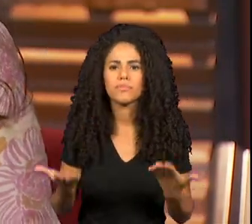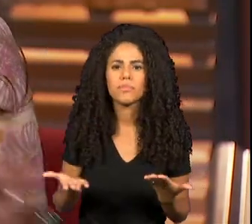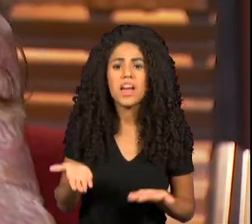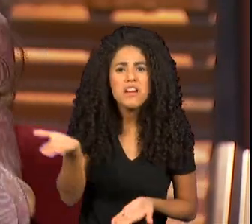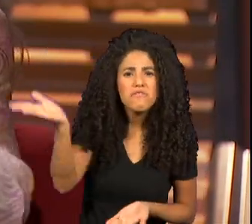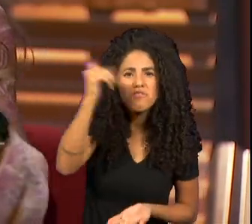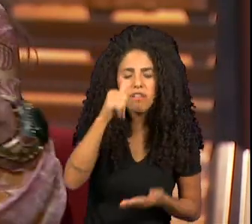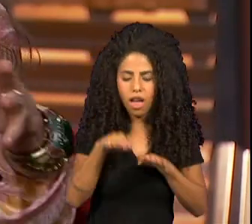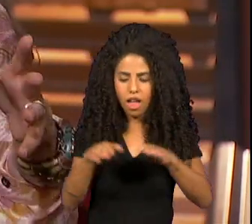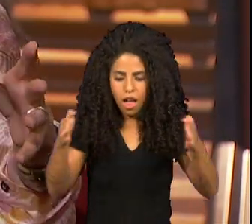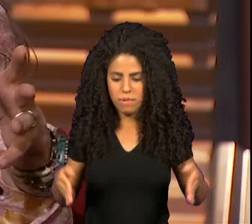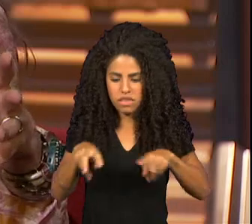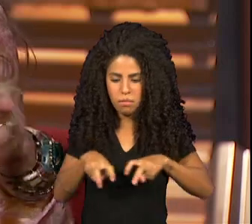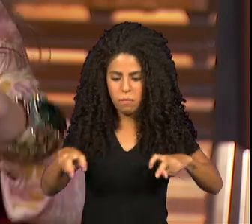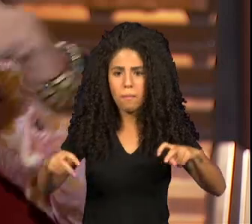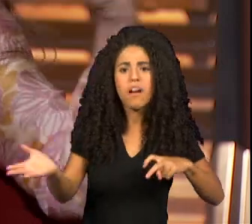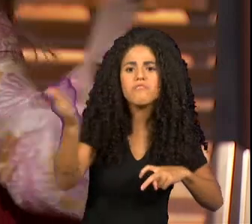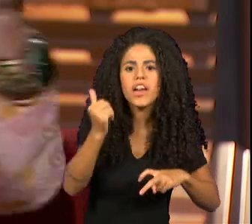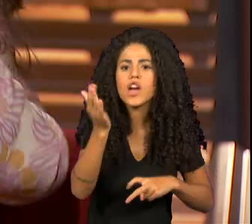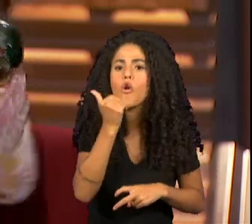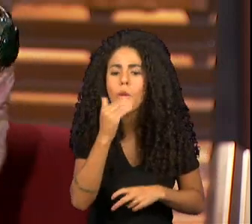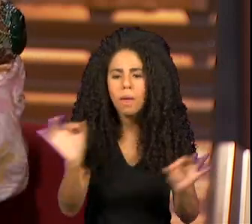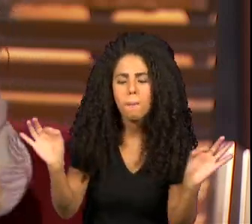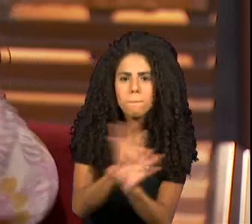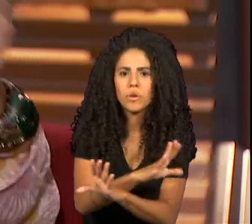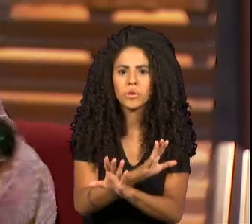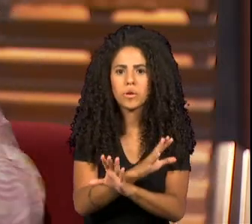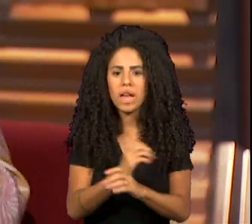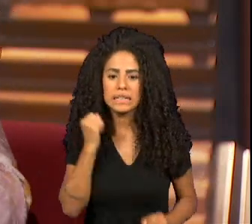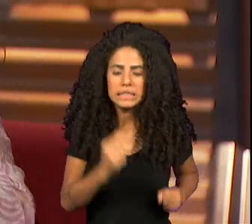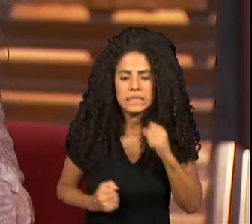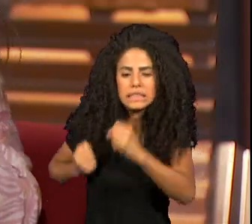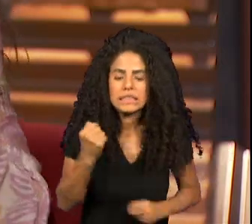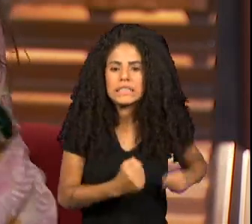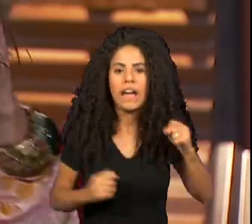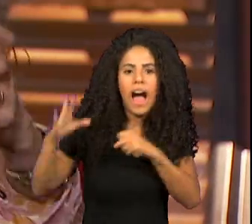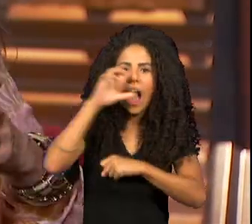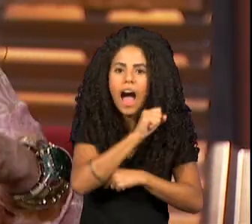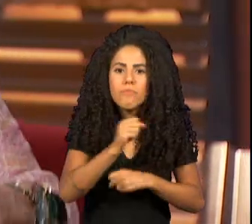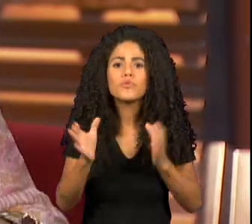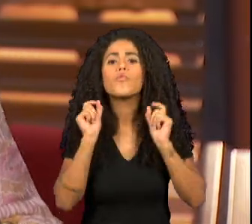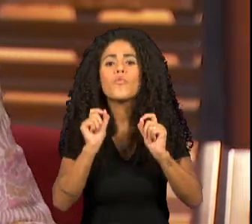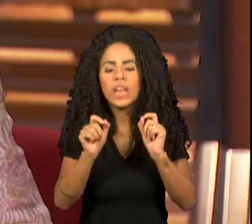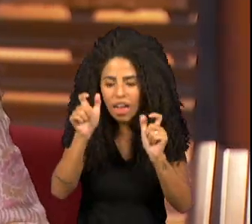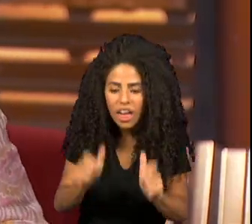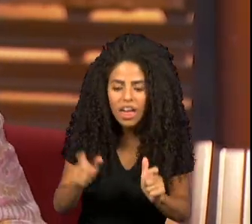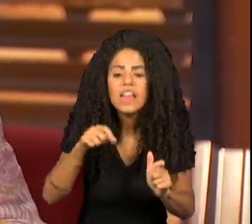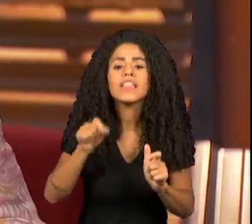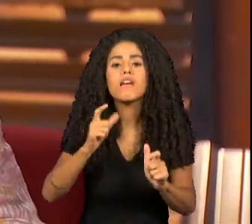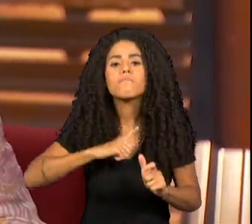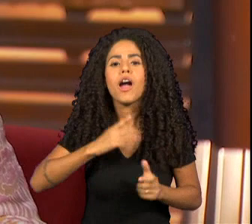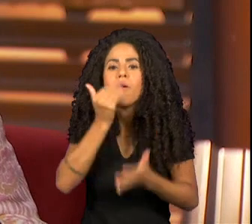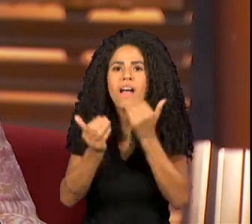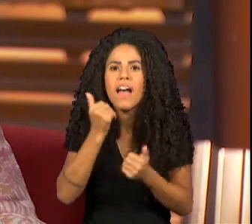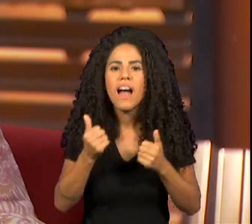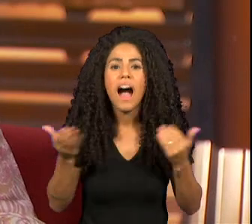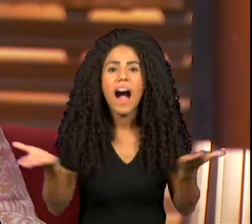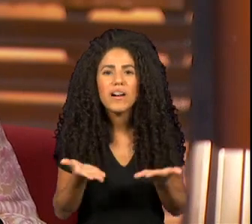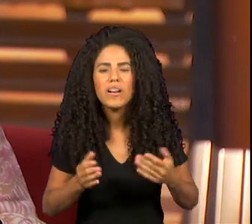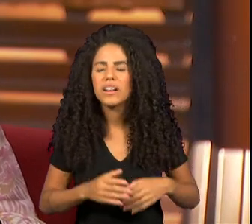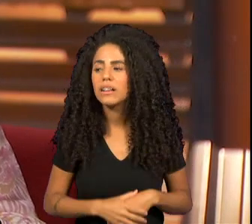na mesa pessoal quando eu servia aquilo então não retornei a sua mãe mamãe que que tem para comer hoje aqui dentro agora